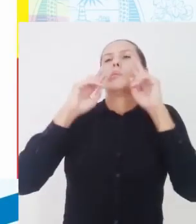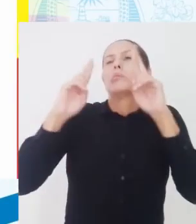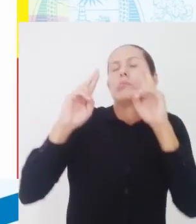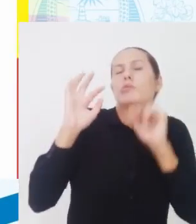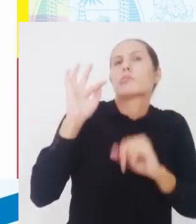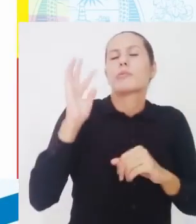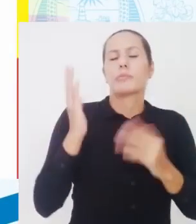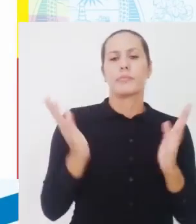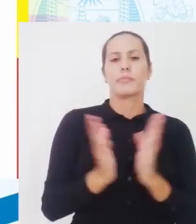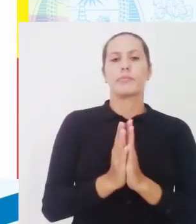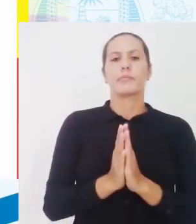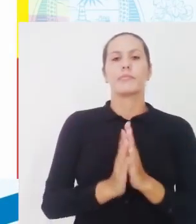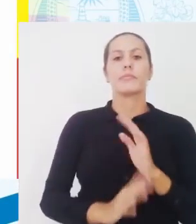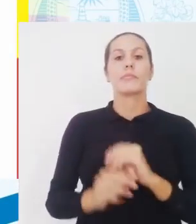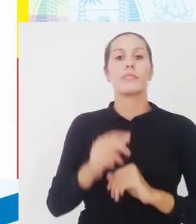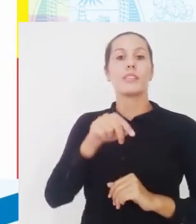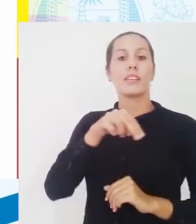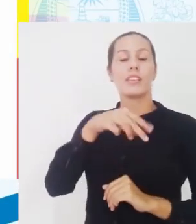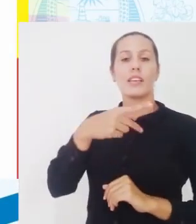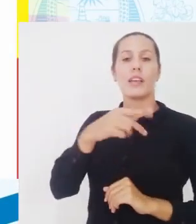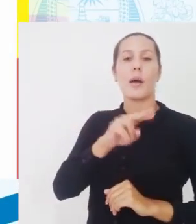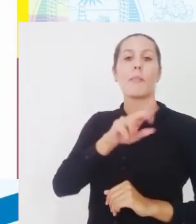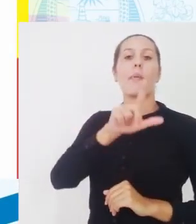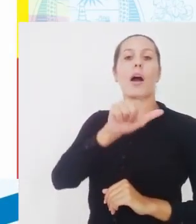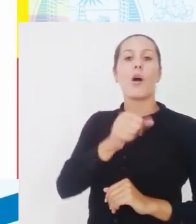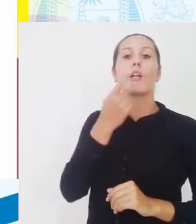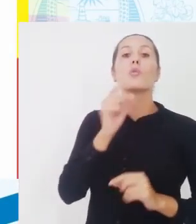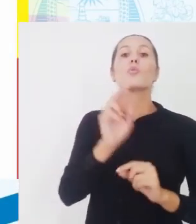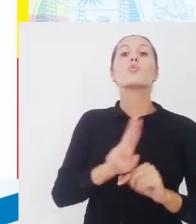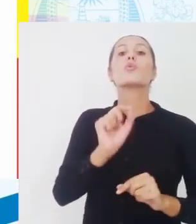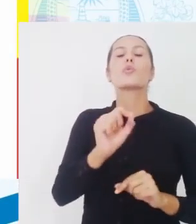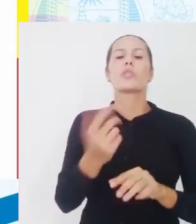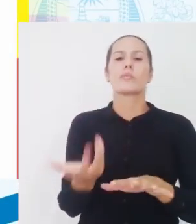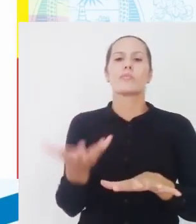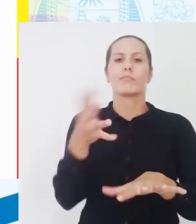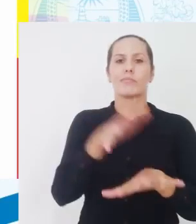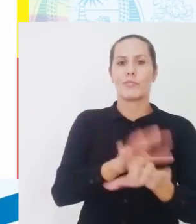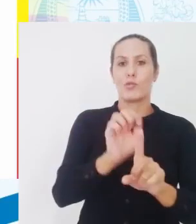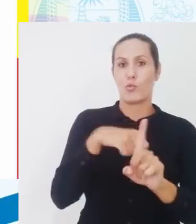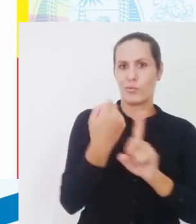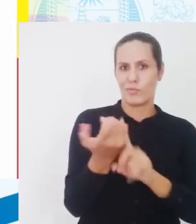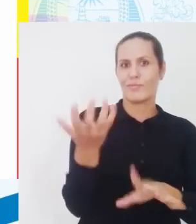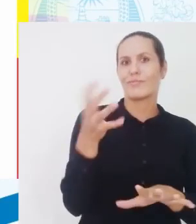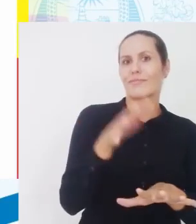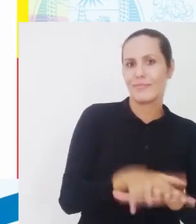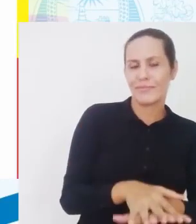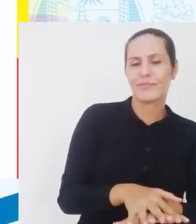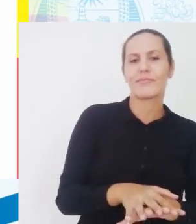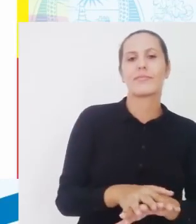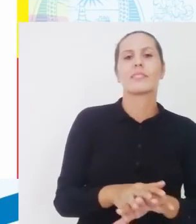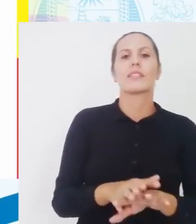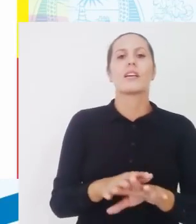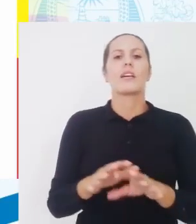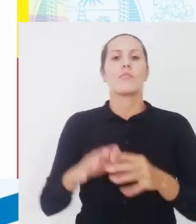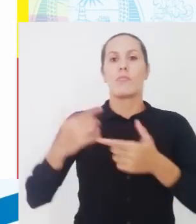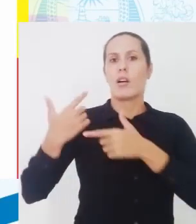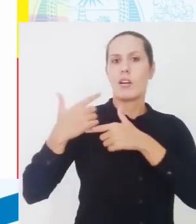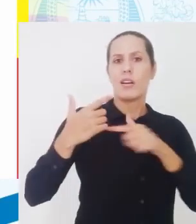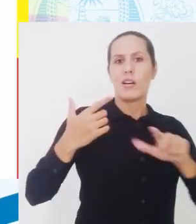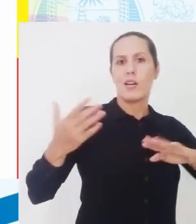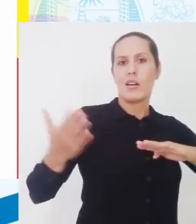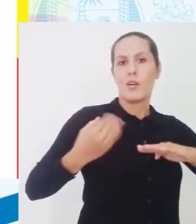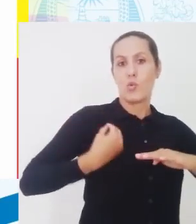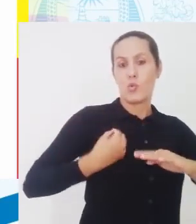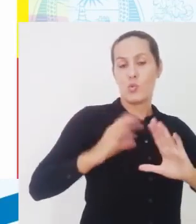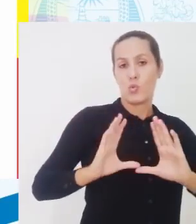Vai aparecer para vocês a minha resposta. Claro que você pode ter uma resposta diferente. Para mim, quem melhor soube usar de todos